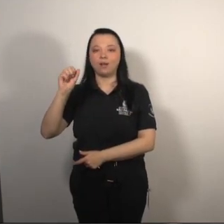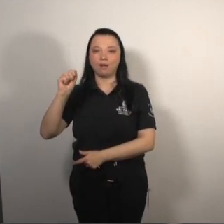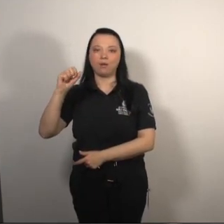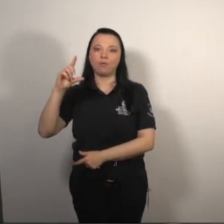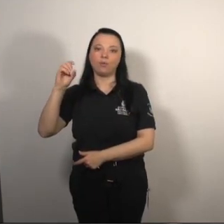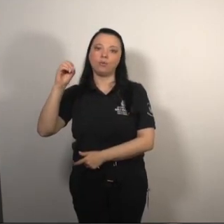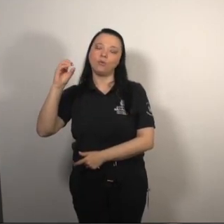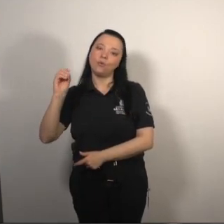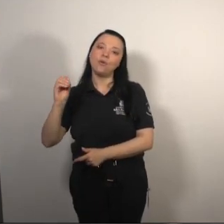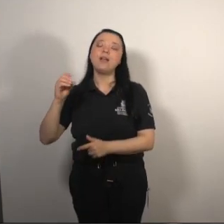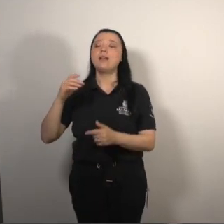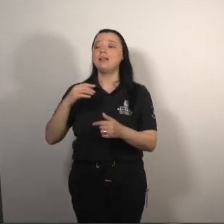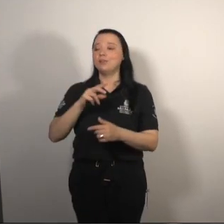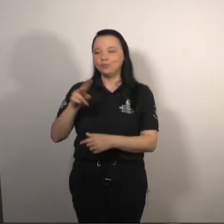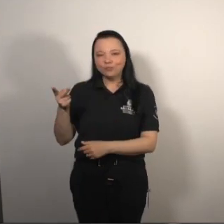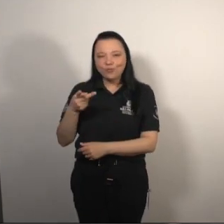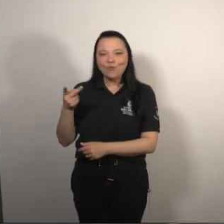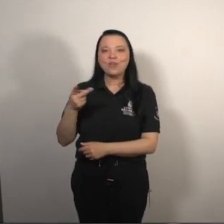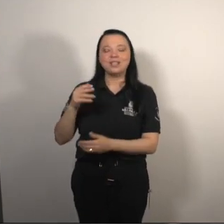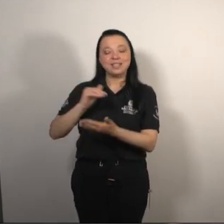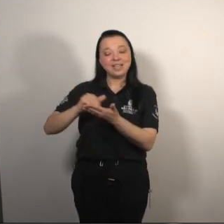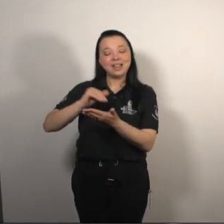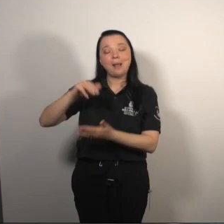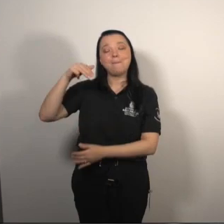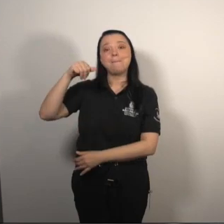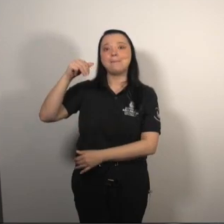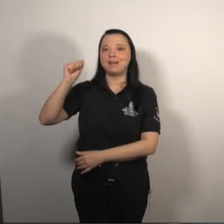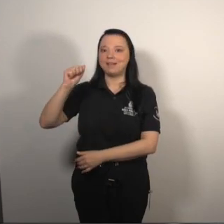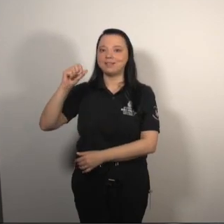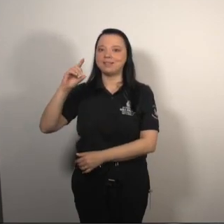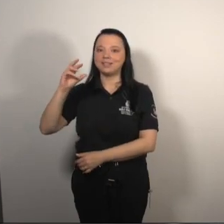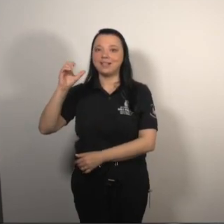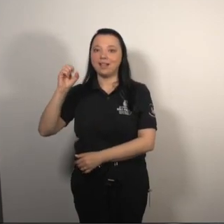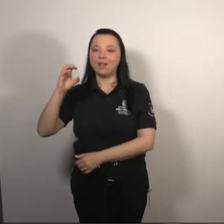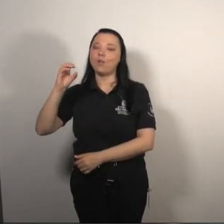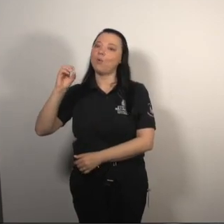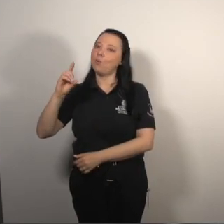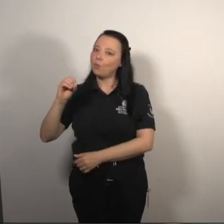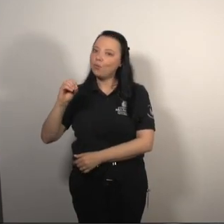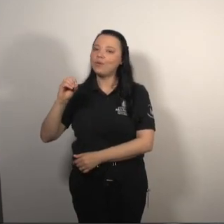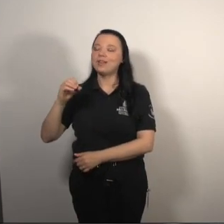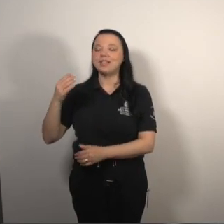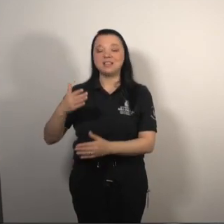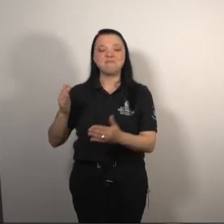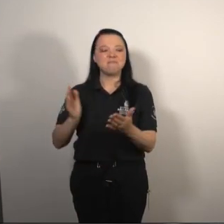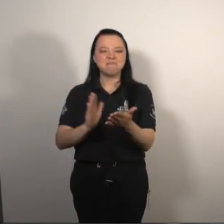sintonia, e também o nosso secretário Marcelo, que vem informando com brilhantismo toda